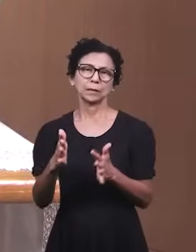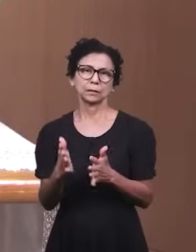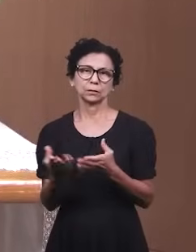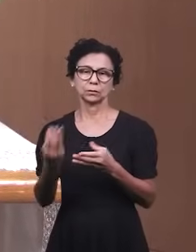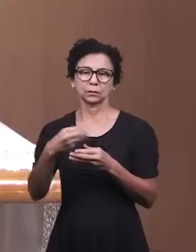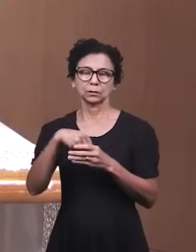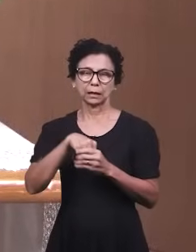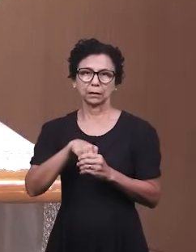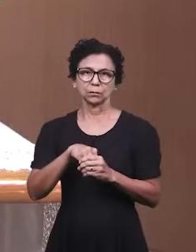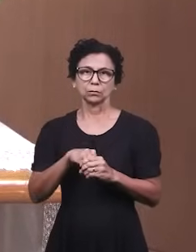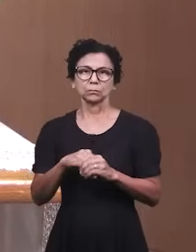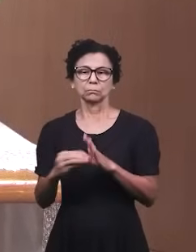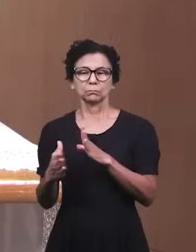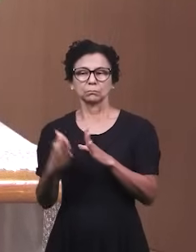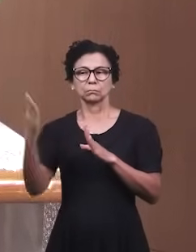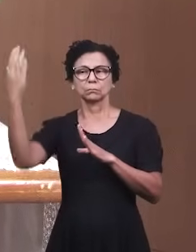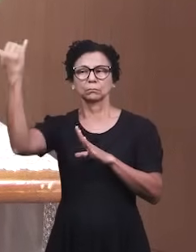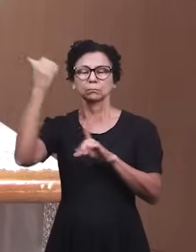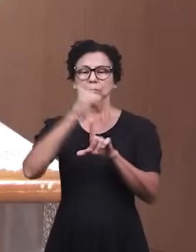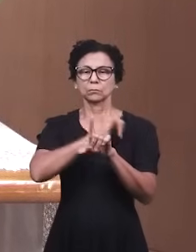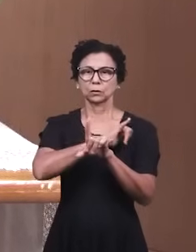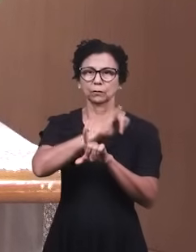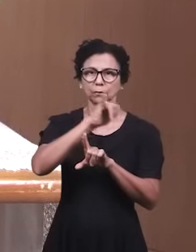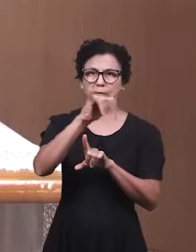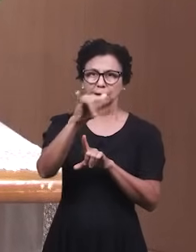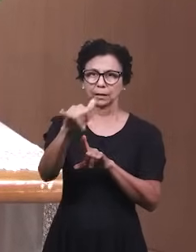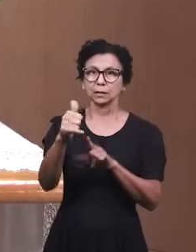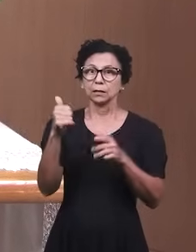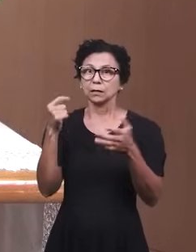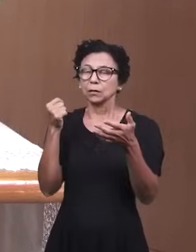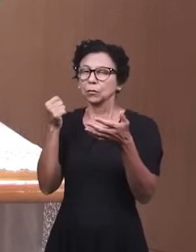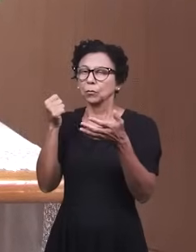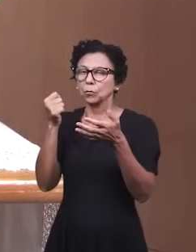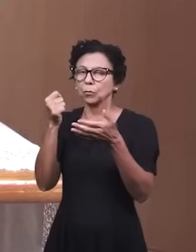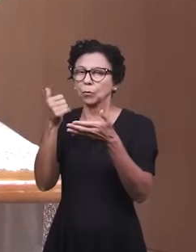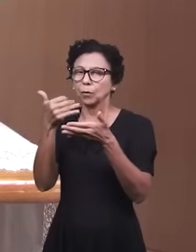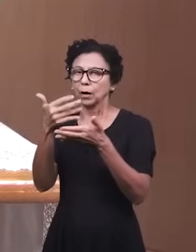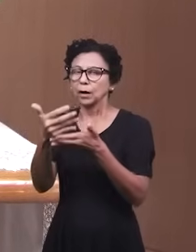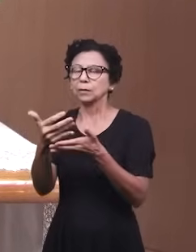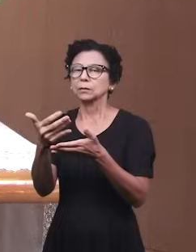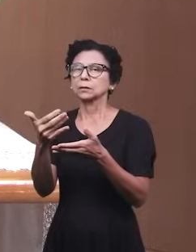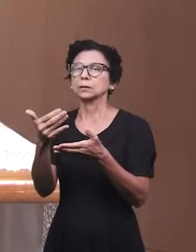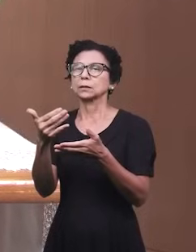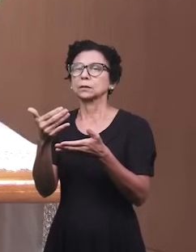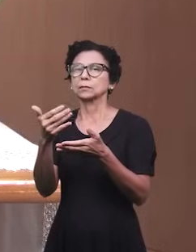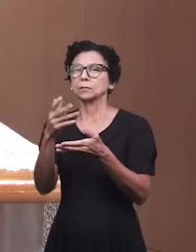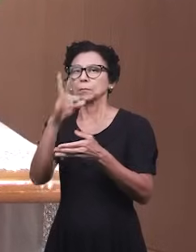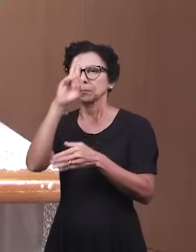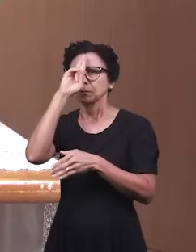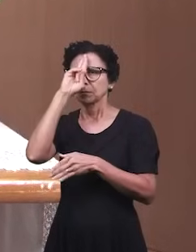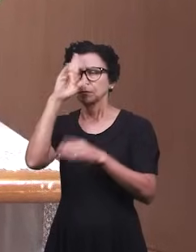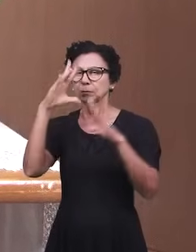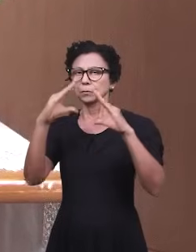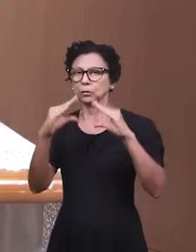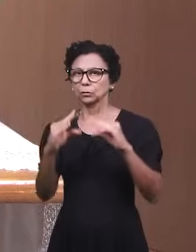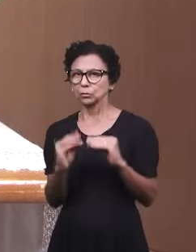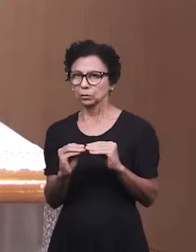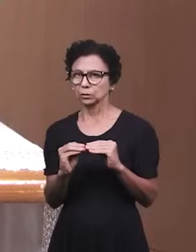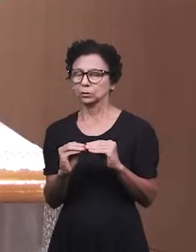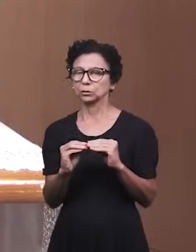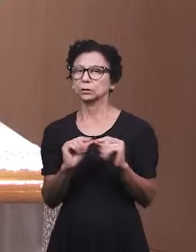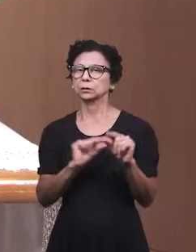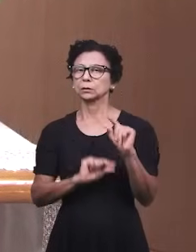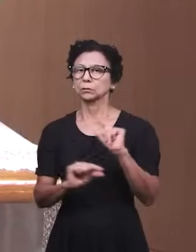profético. Nos aproximamos do final desse dia, que é o período da meia-noite. Vivemos um momento